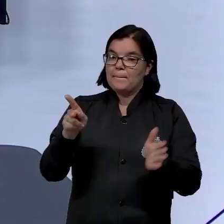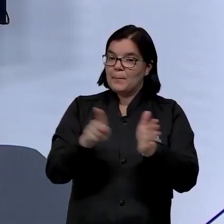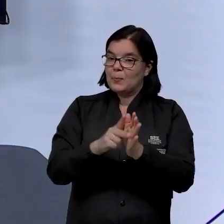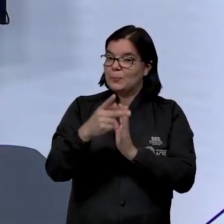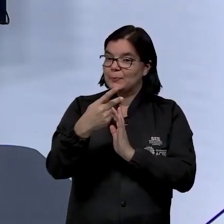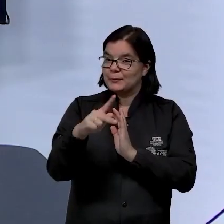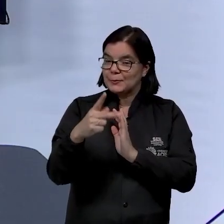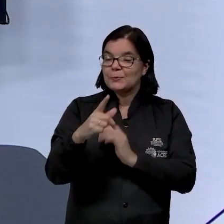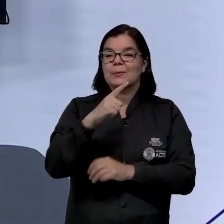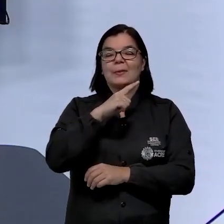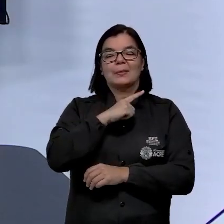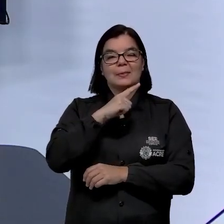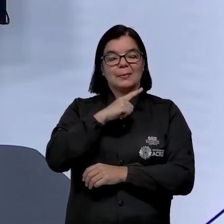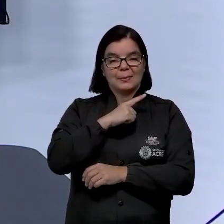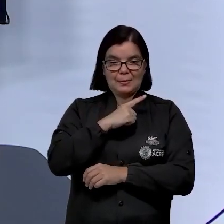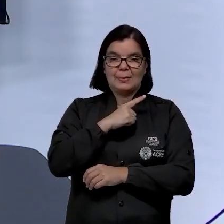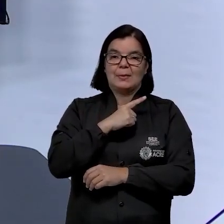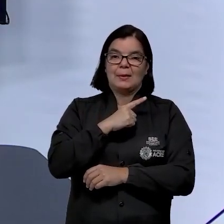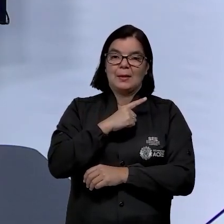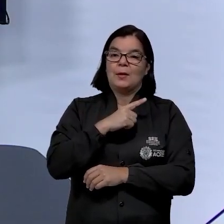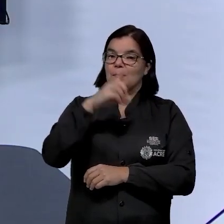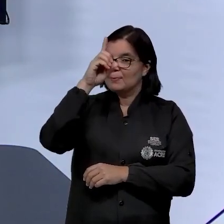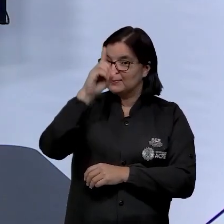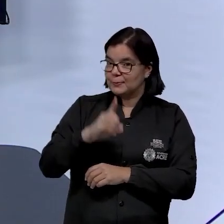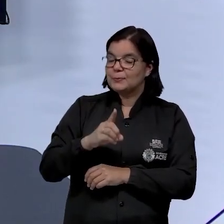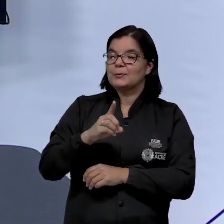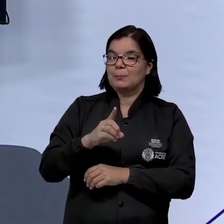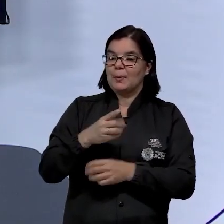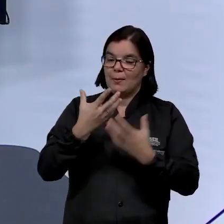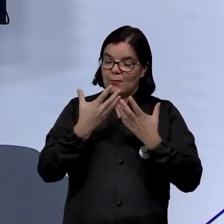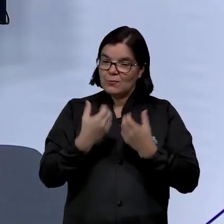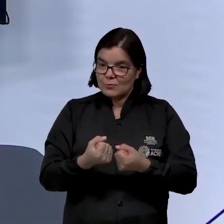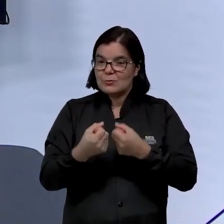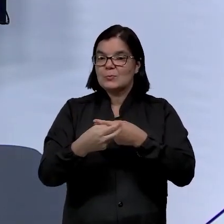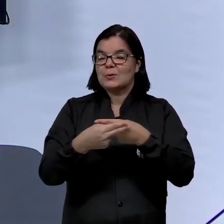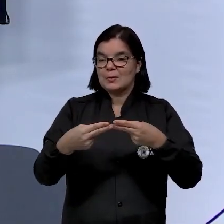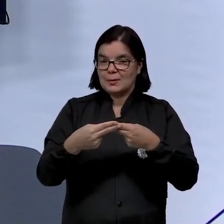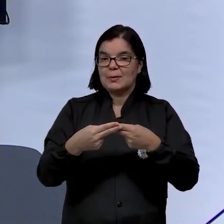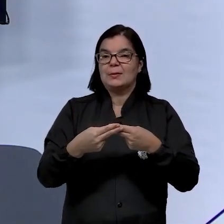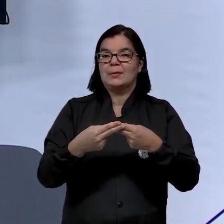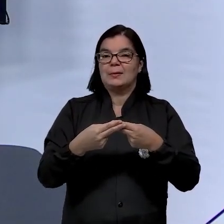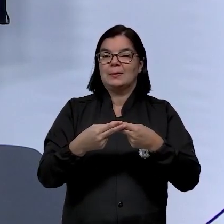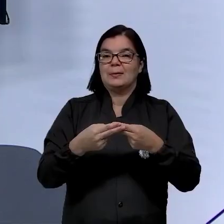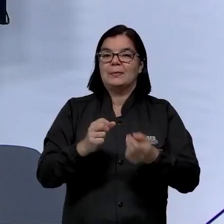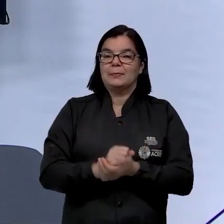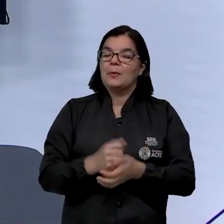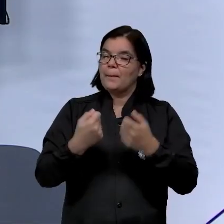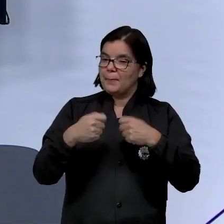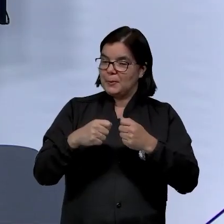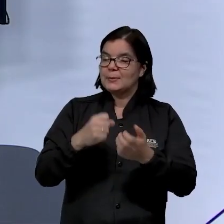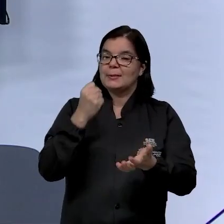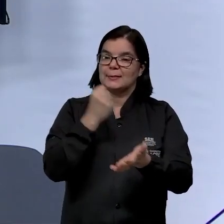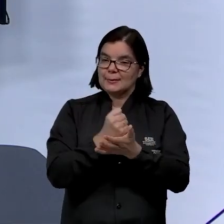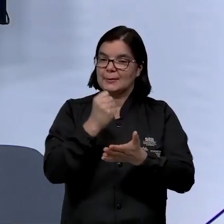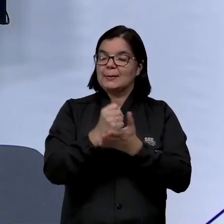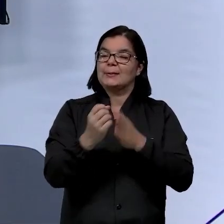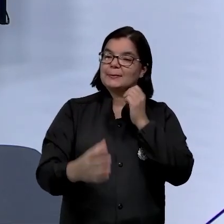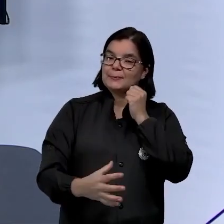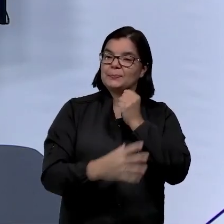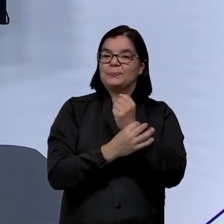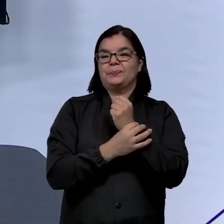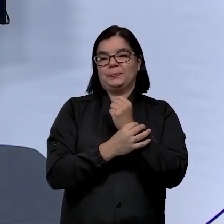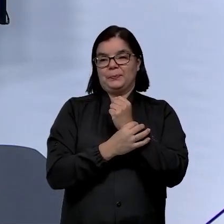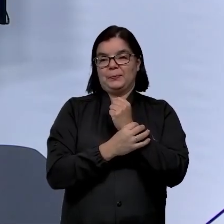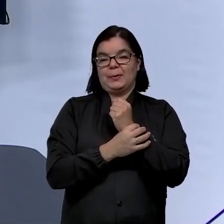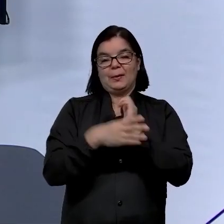sua e tenha aí o direito de receber algo por ela, você precisa garantir,